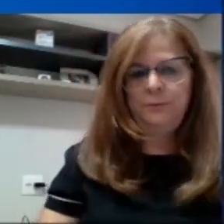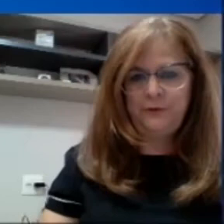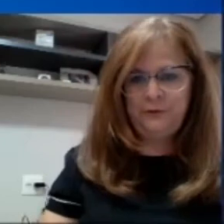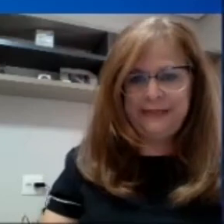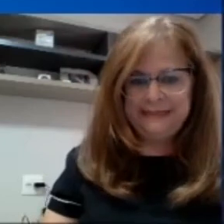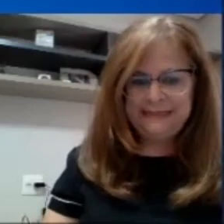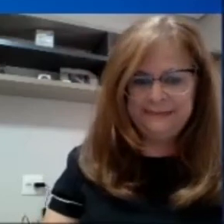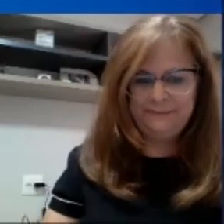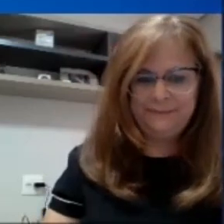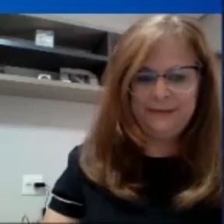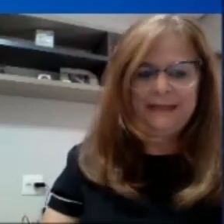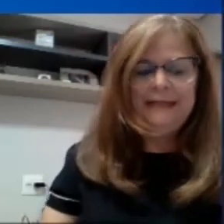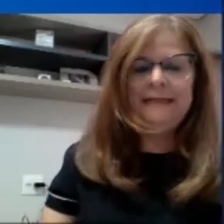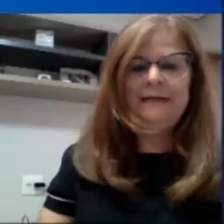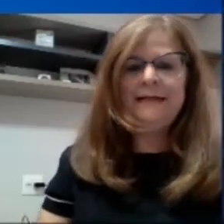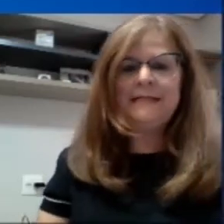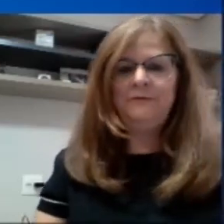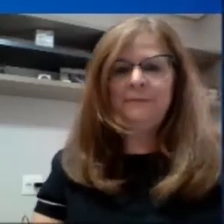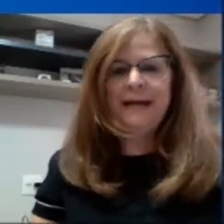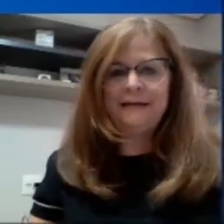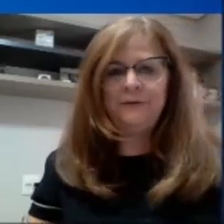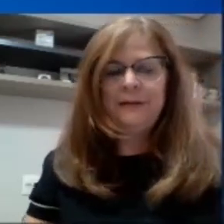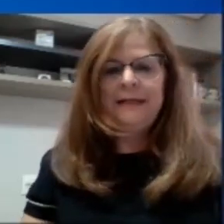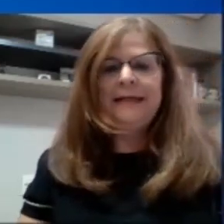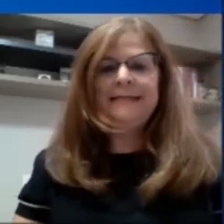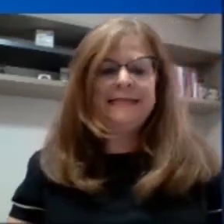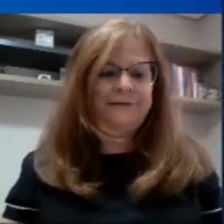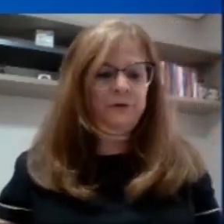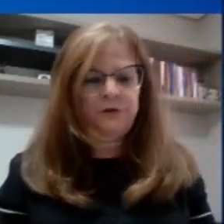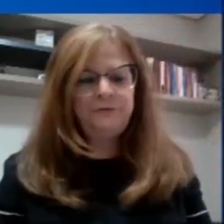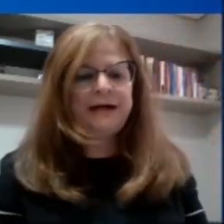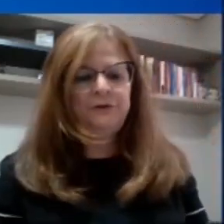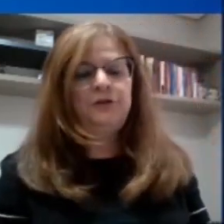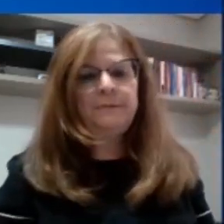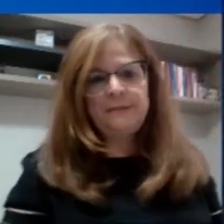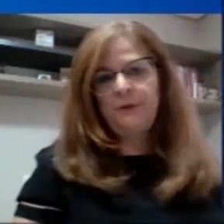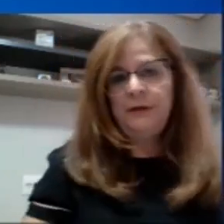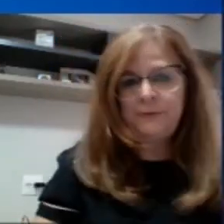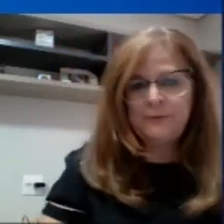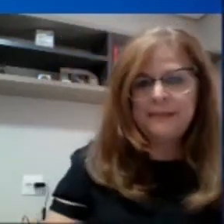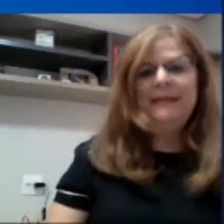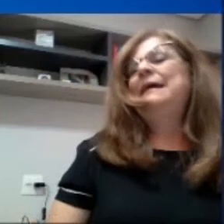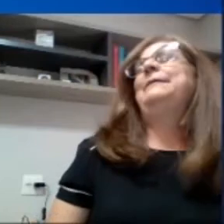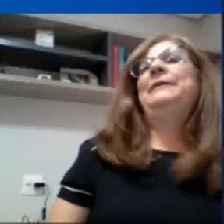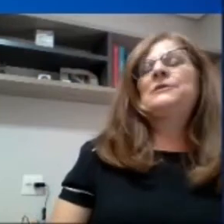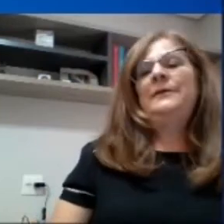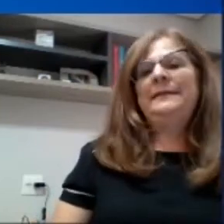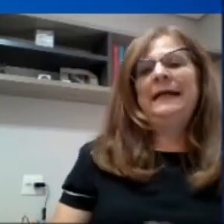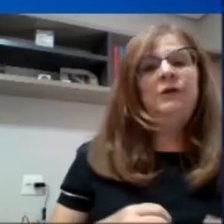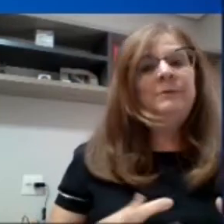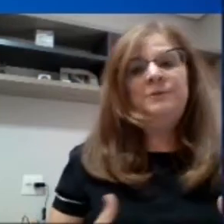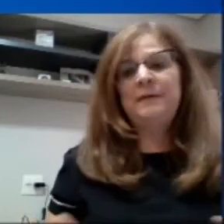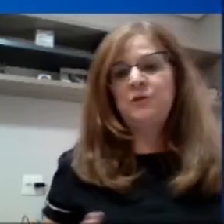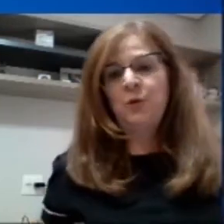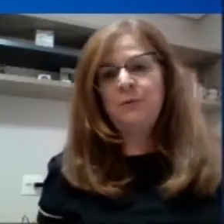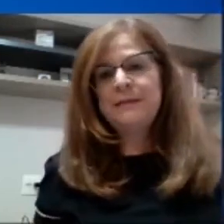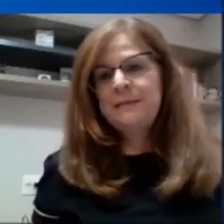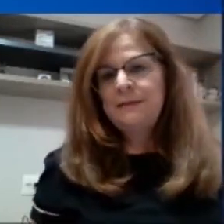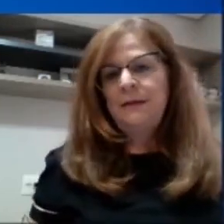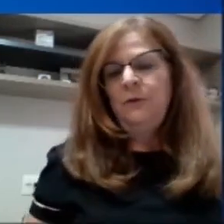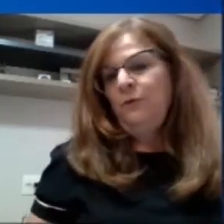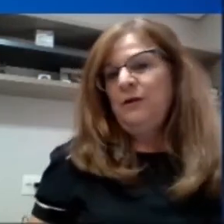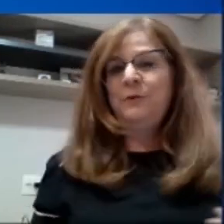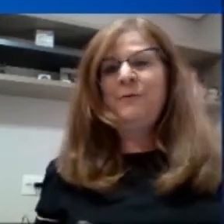do português. Então, esse alfabeto, ele serve, quando eu falo de nomes próprios, é para soletrar nome de